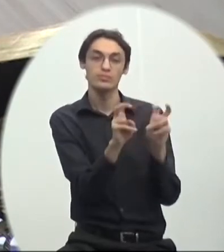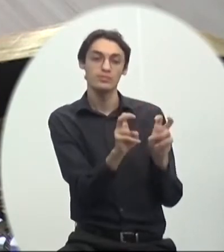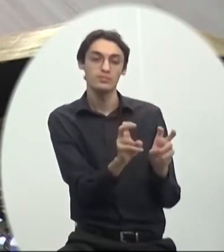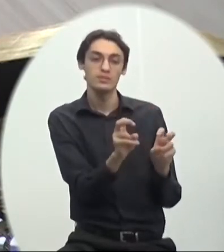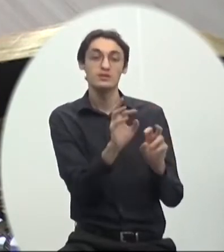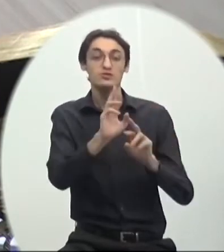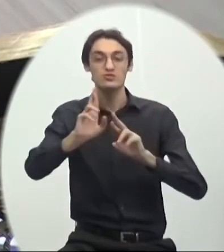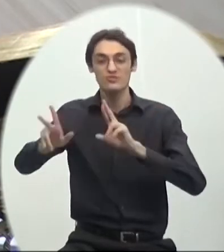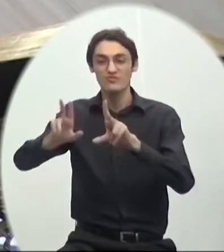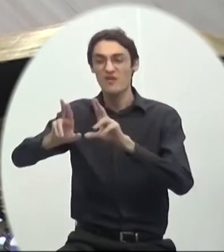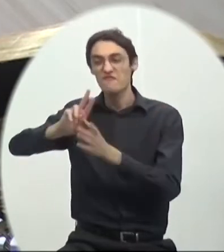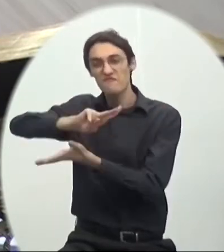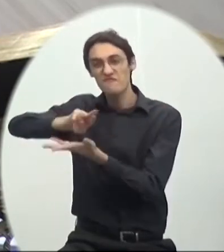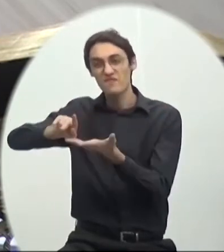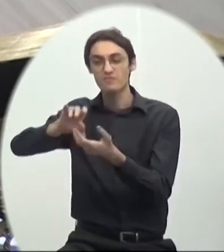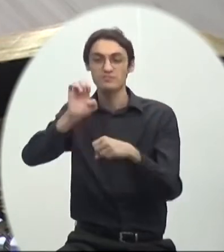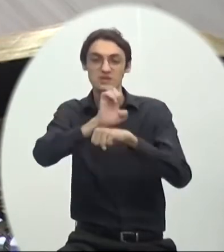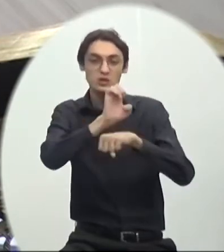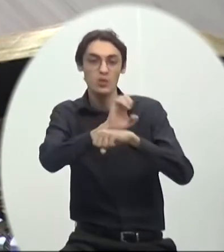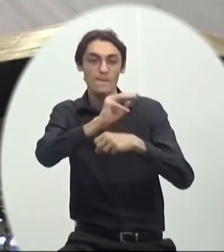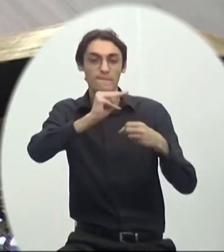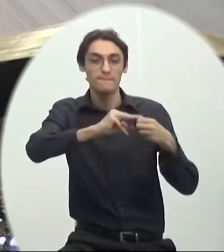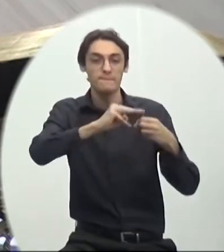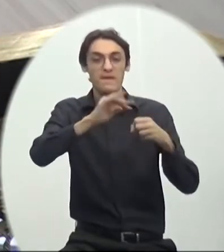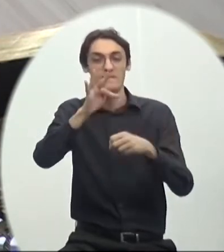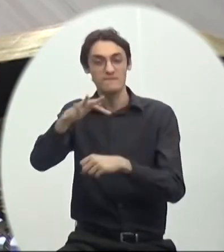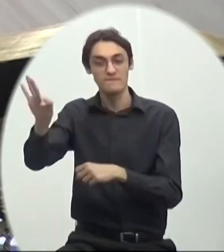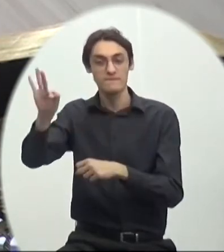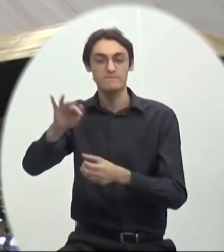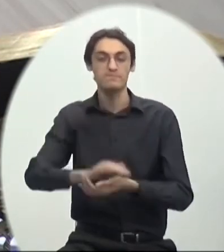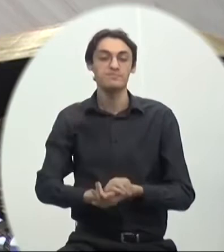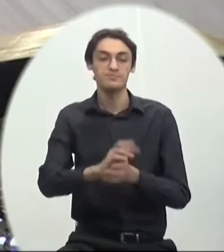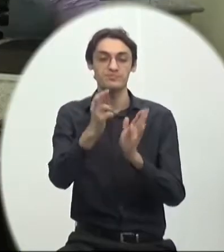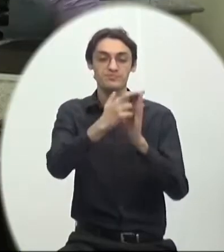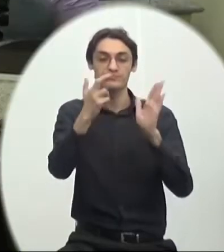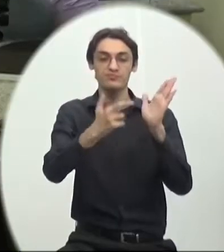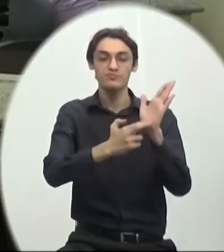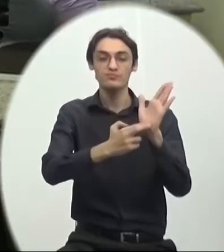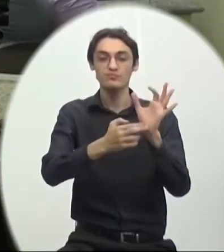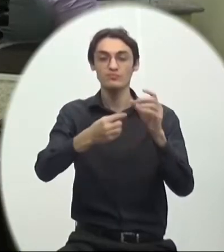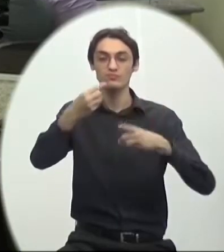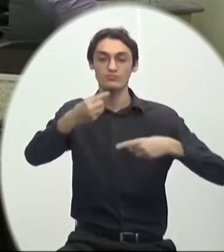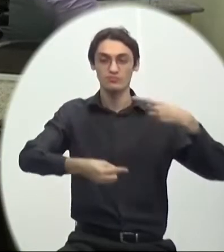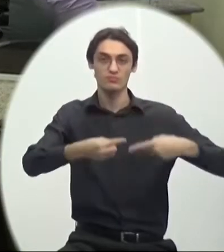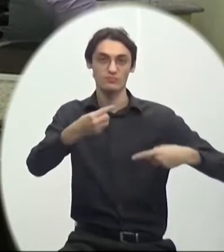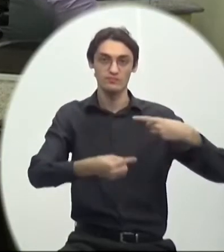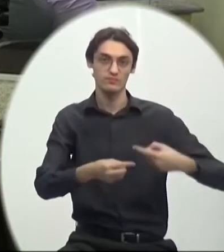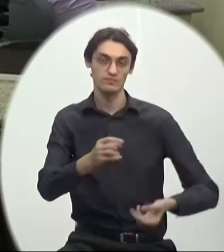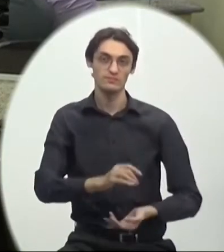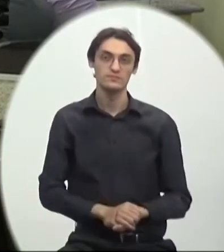imposto estadual, federal e municipal. O requerimento está em discussão.